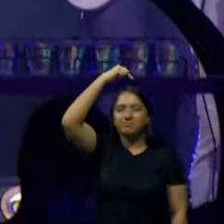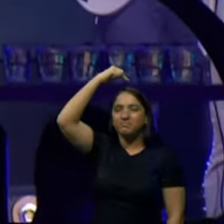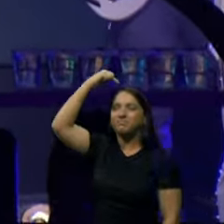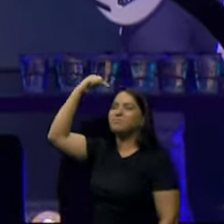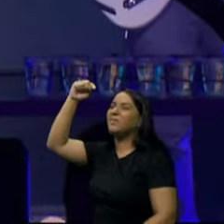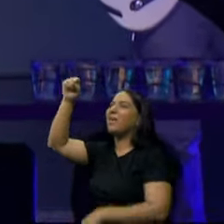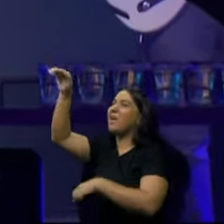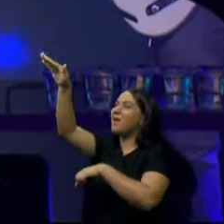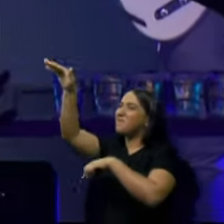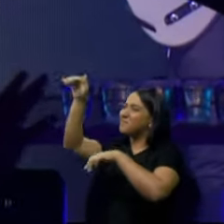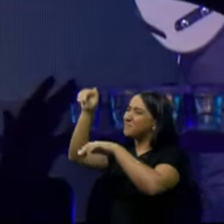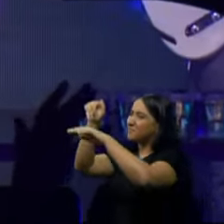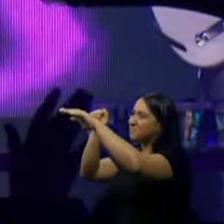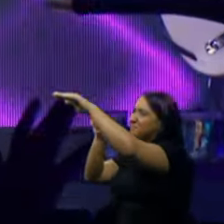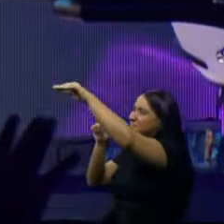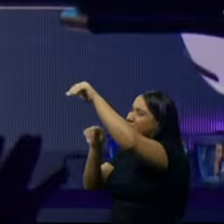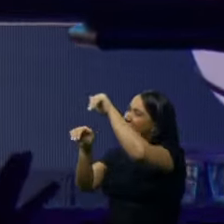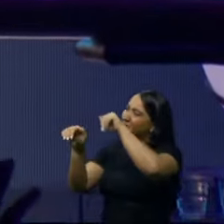E aí